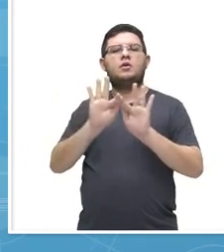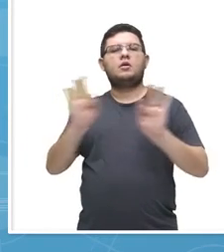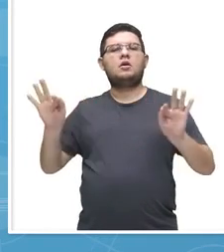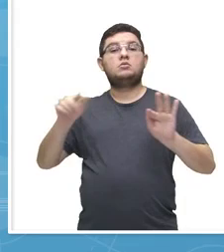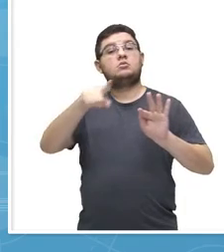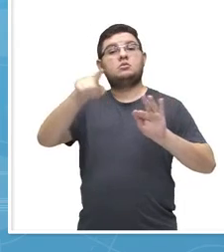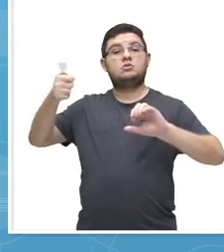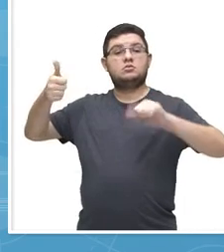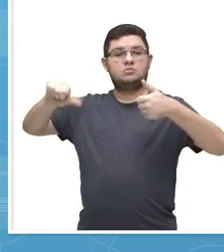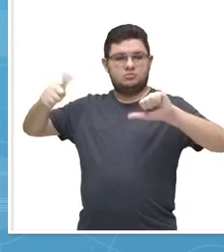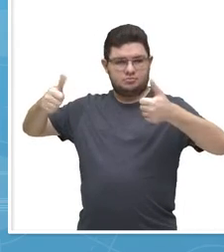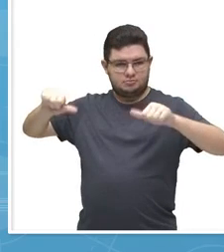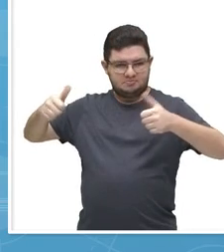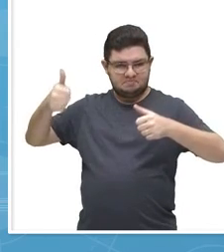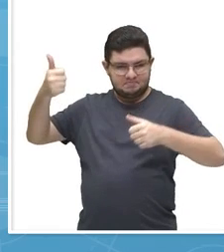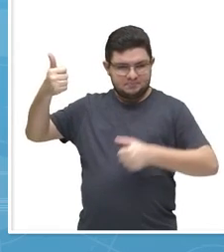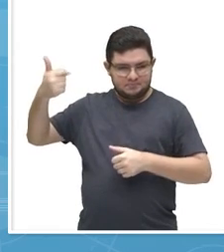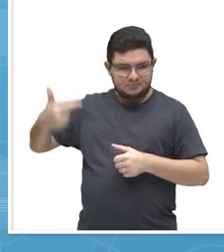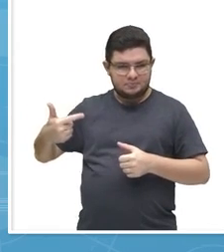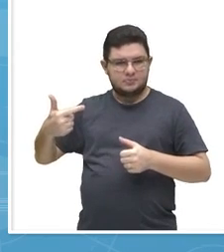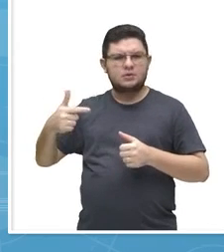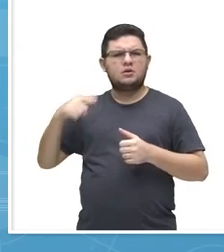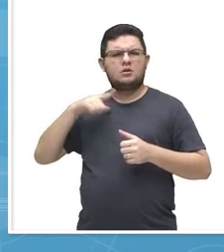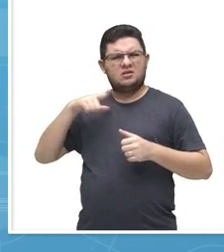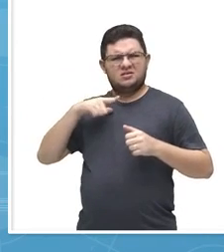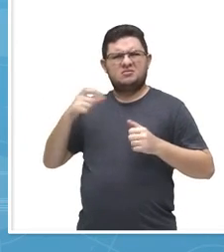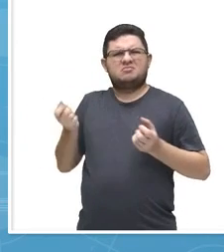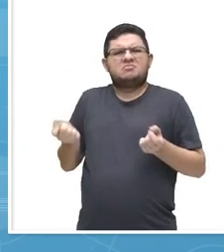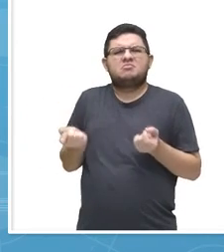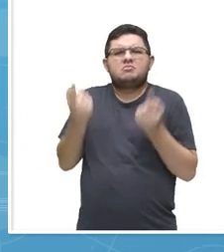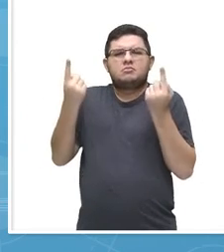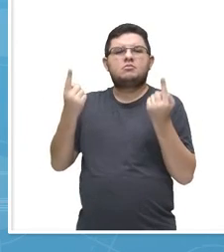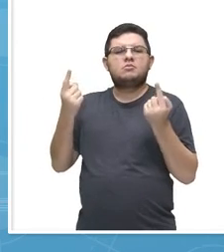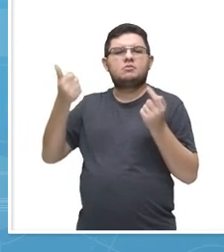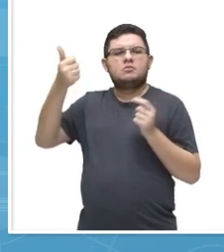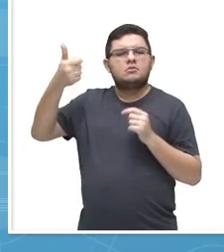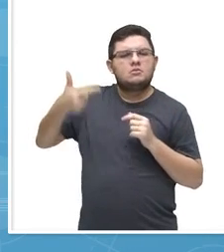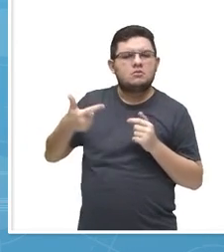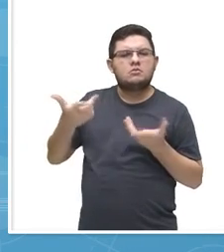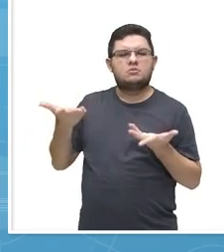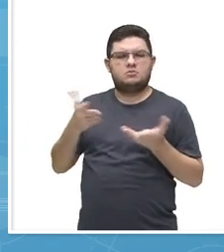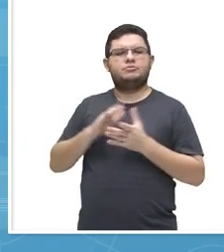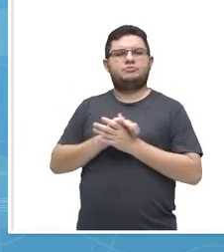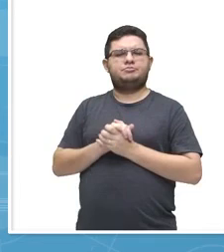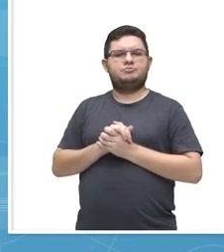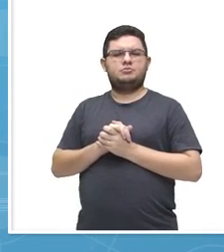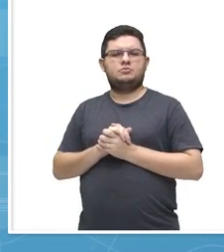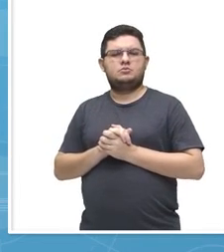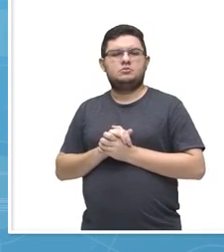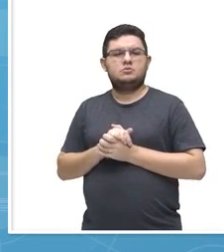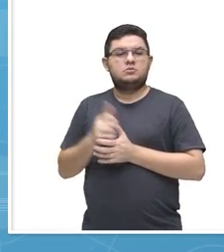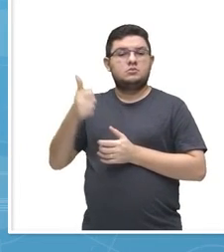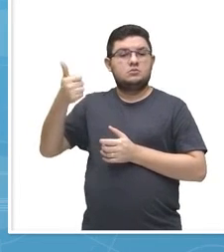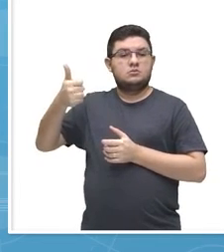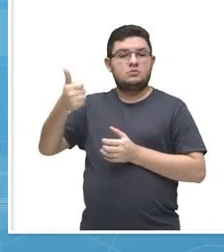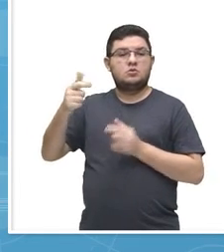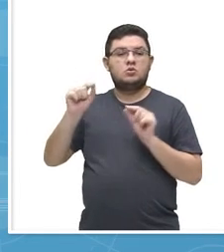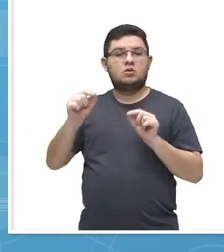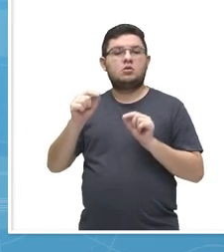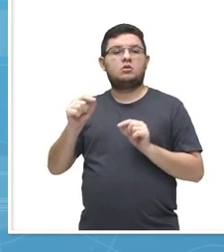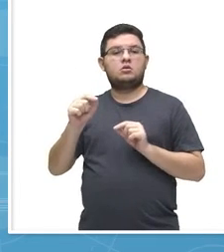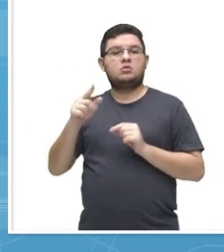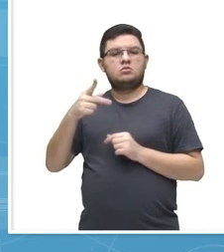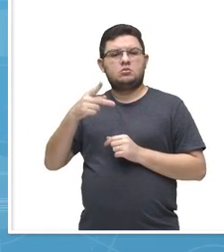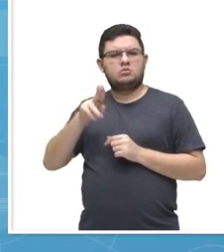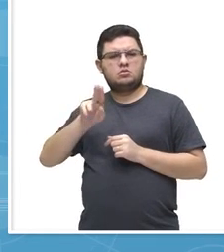comigo. Vamos ver o que está estranho aqui nessa frase, ó. Pushes. Olha só, o verbo terminou em